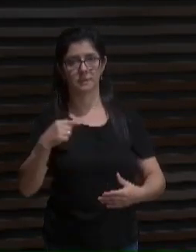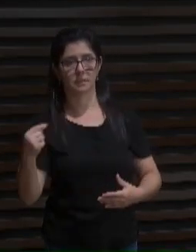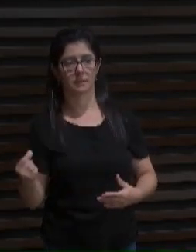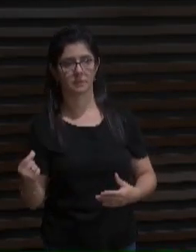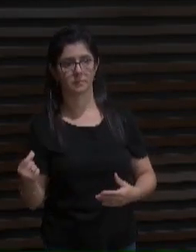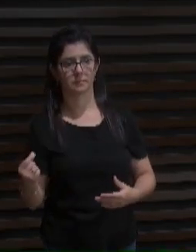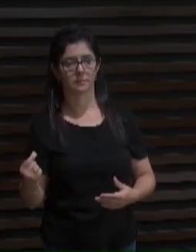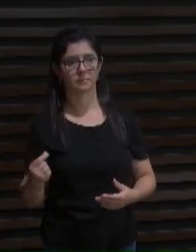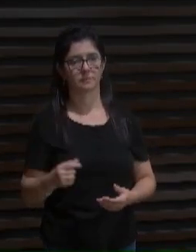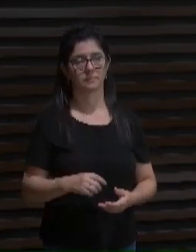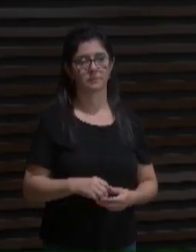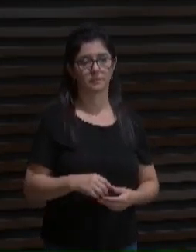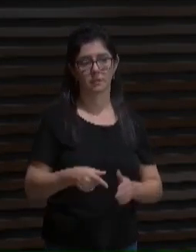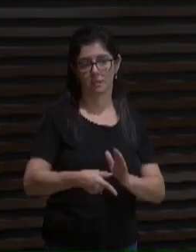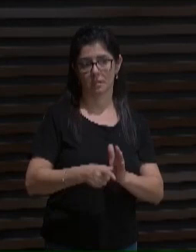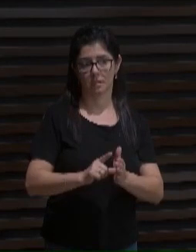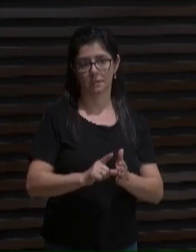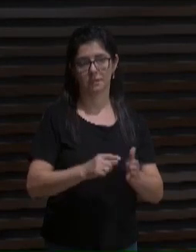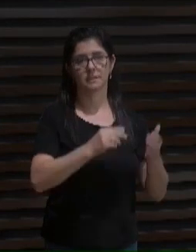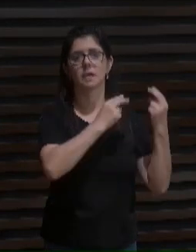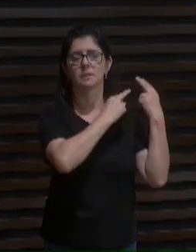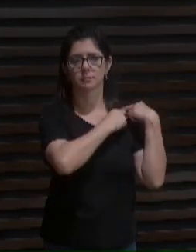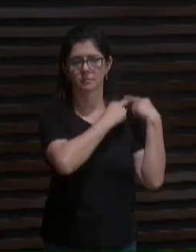É que antes a responsabilidade estava com ele.